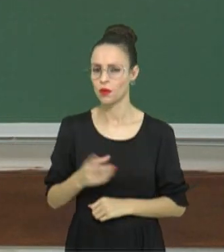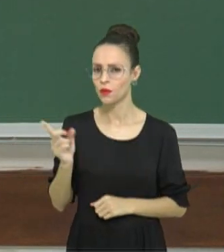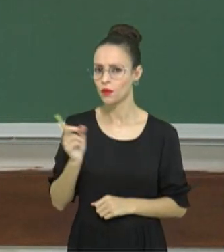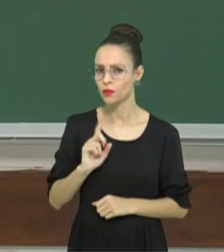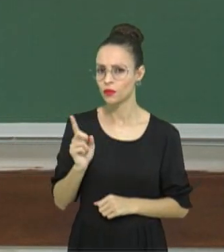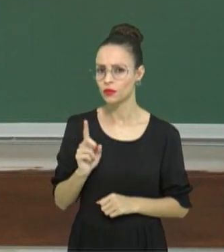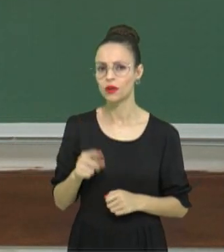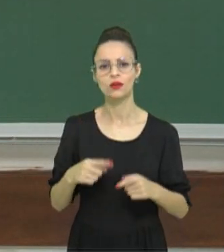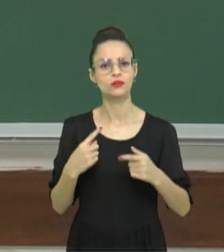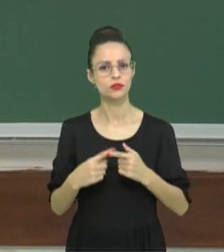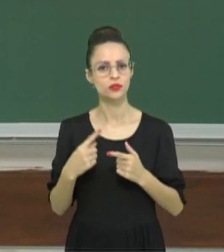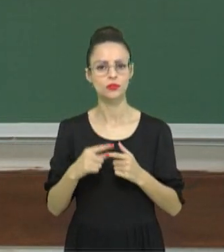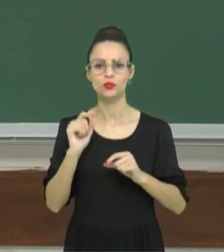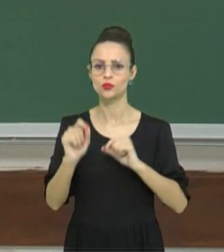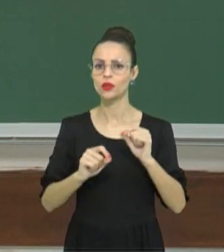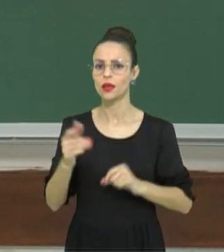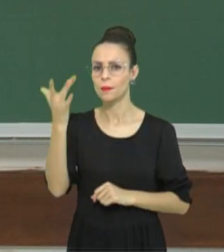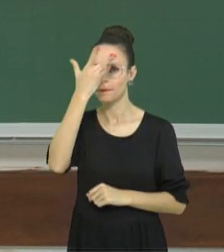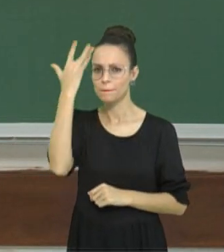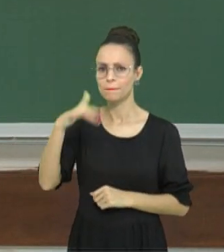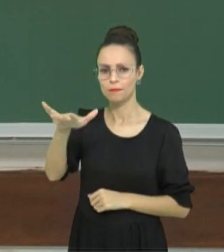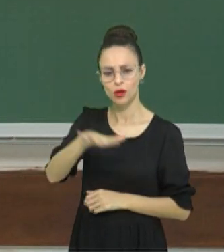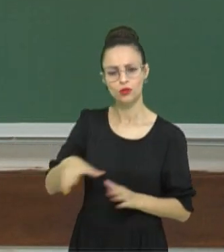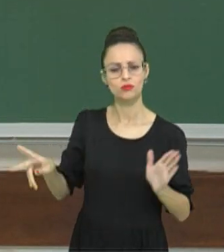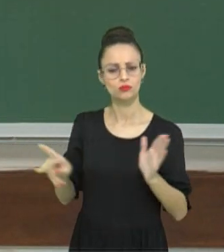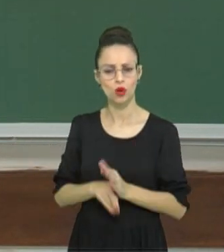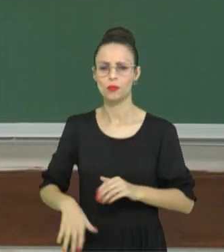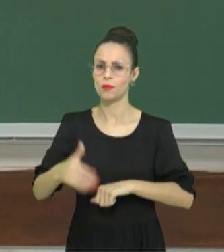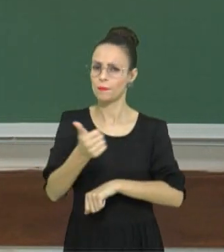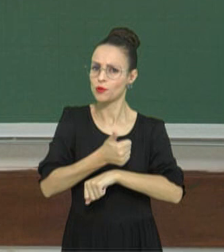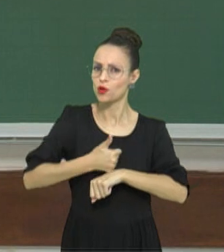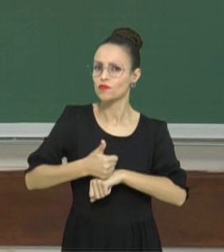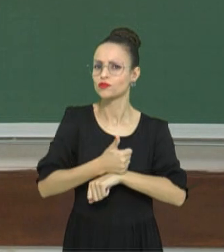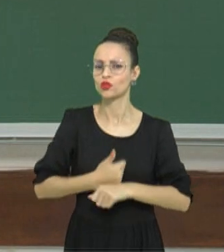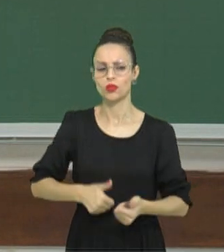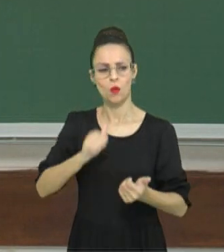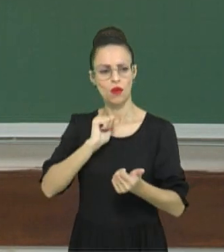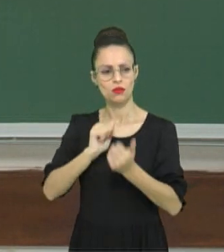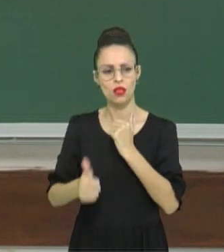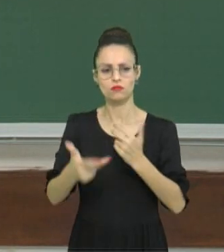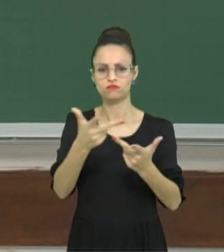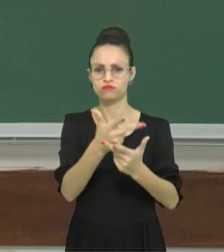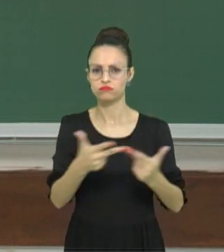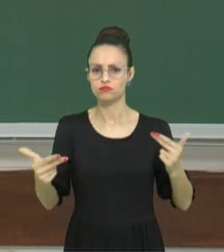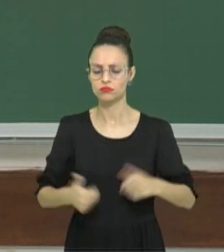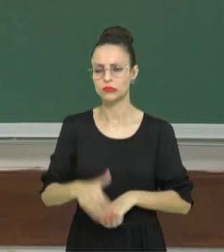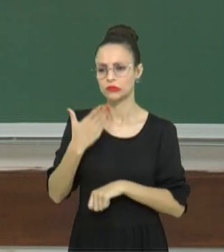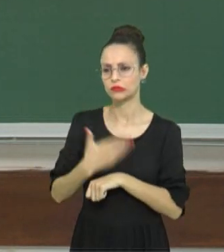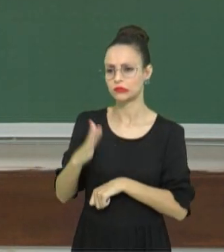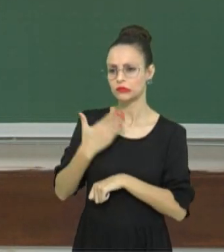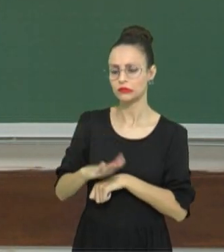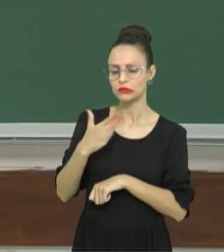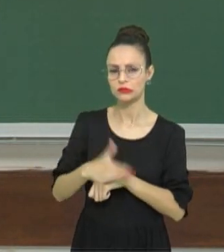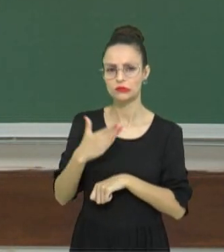Inclusive para atletas que exercitam uma carga de de treinos intensos todos os